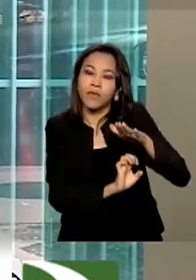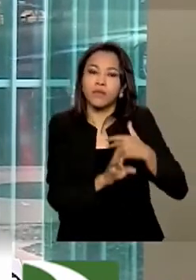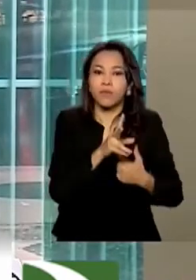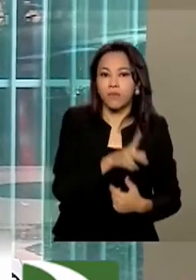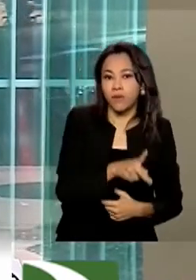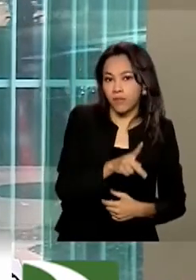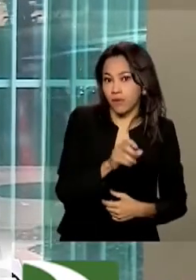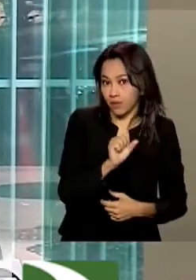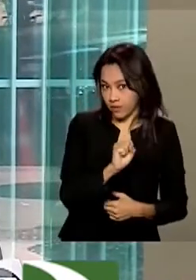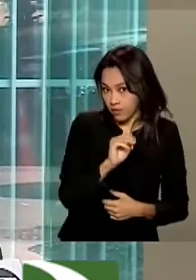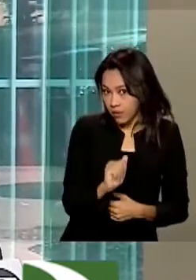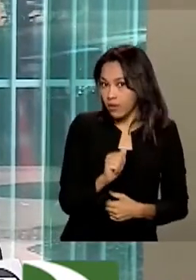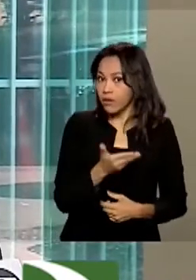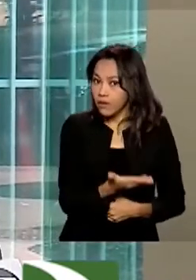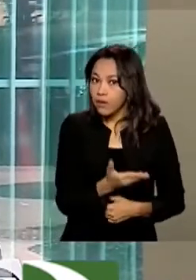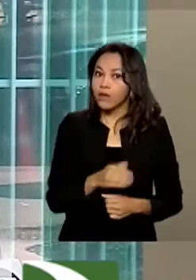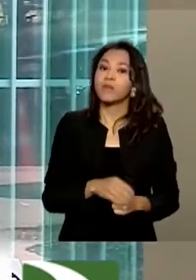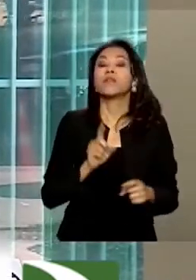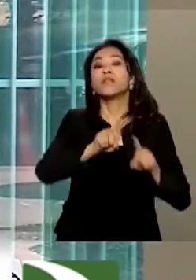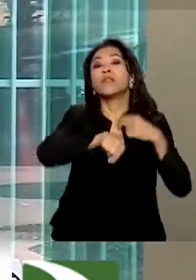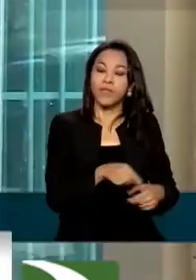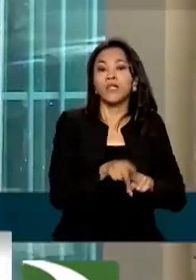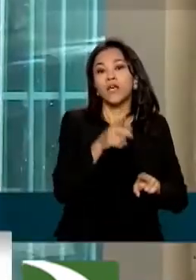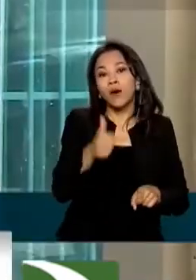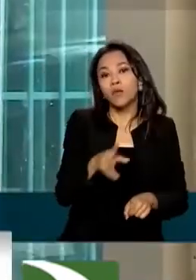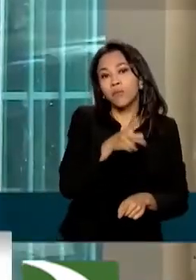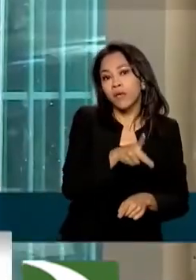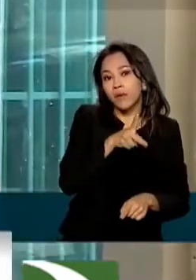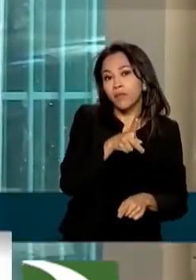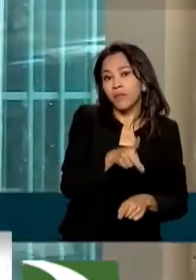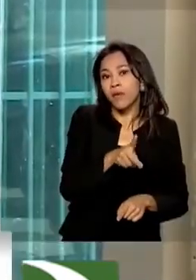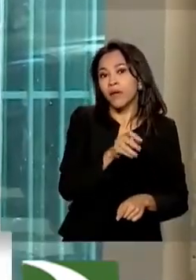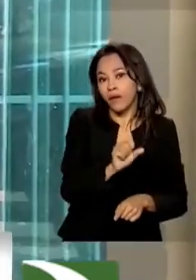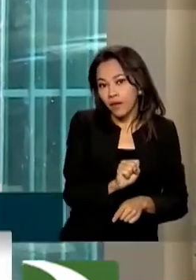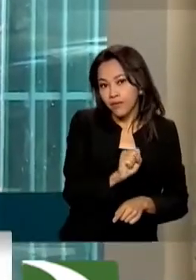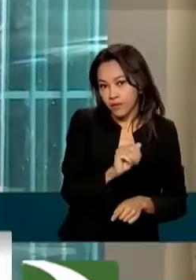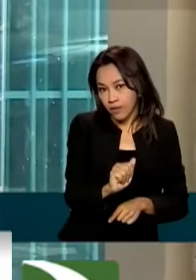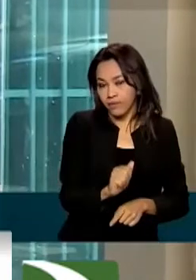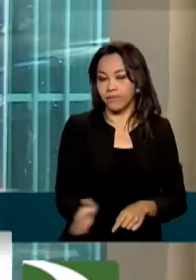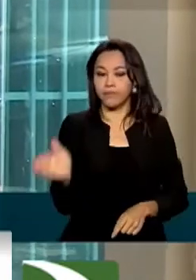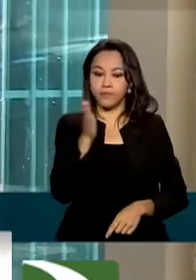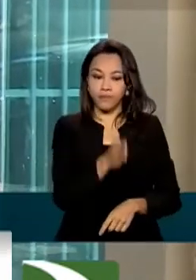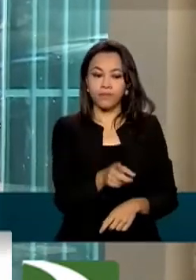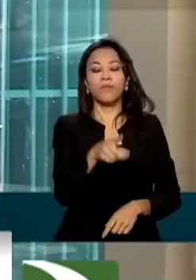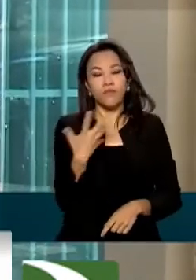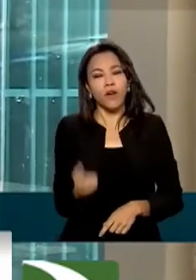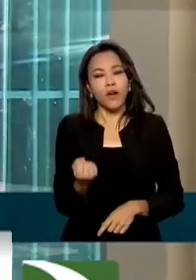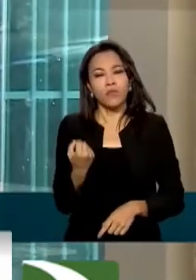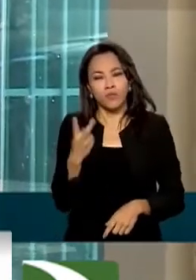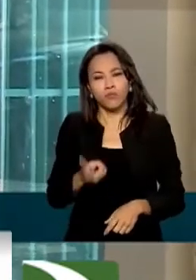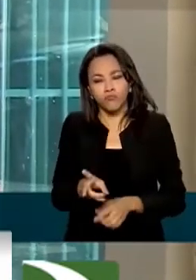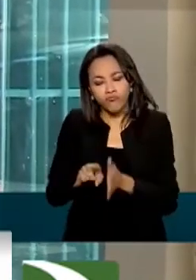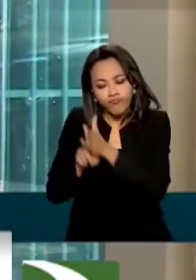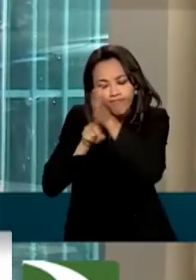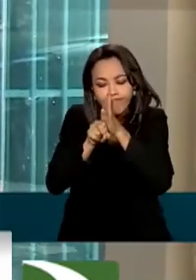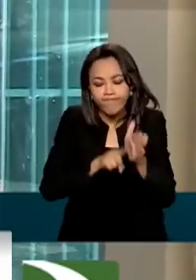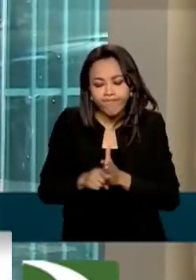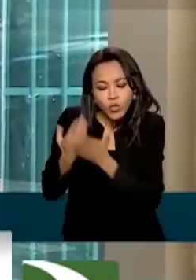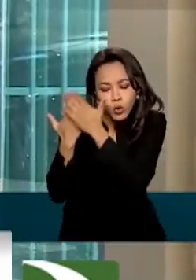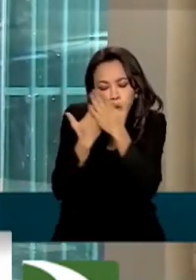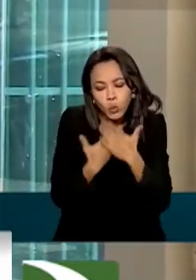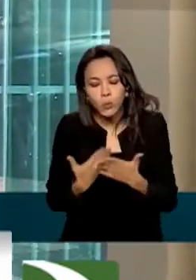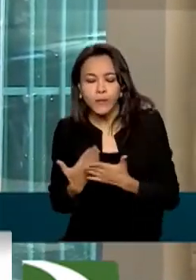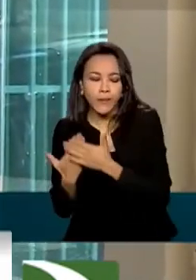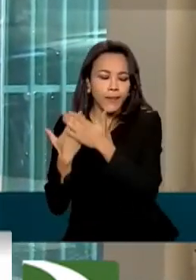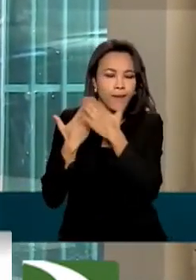ele vai ser demitido, ou Bolsonaro ganhando ou não ganhando. Ele é um ministro que tem um plano fracassado.